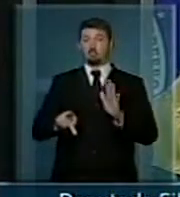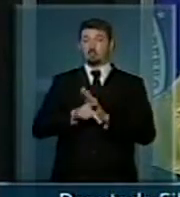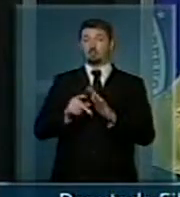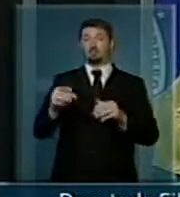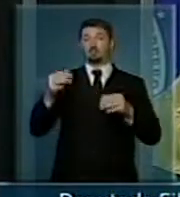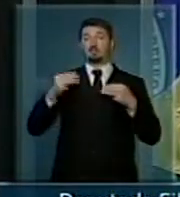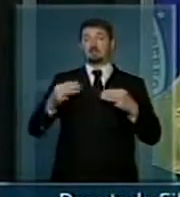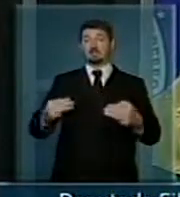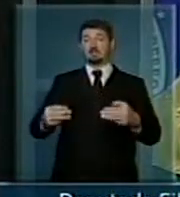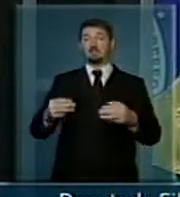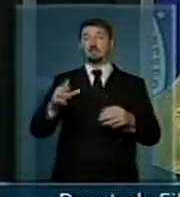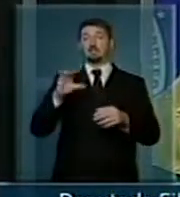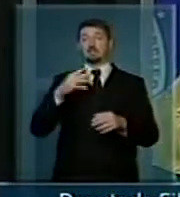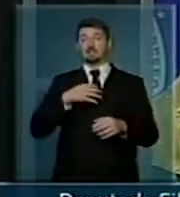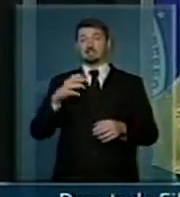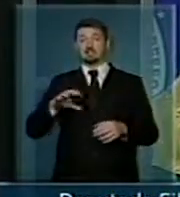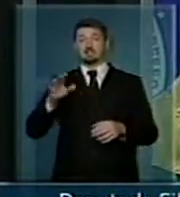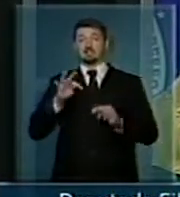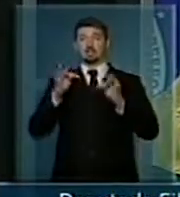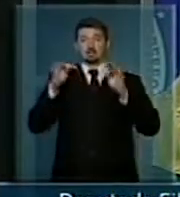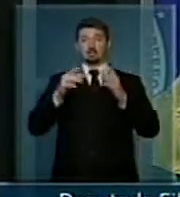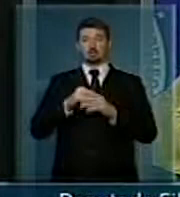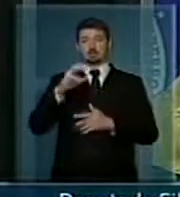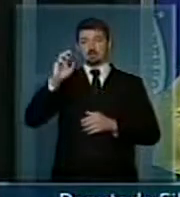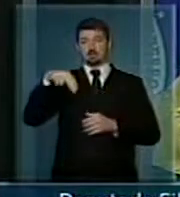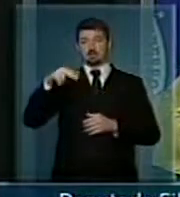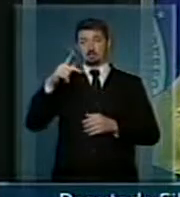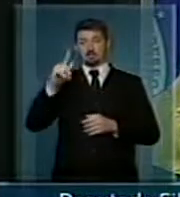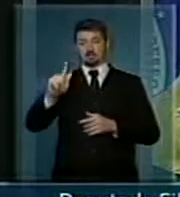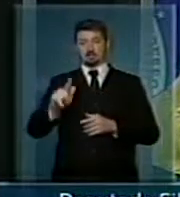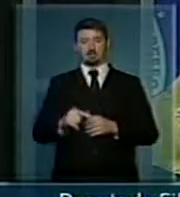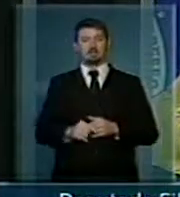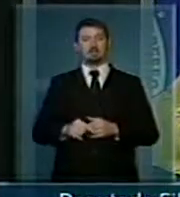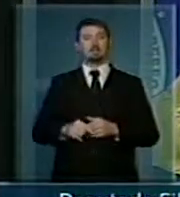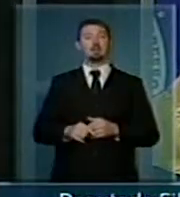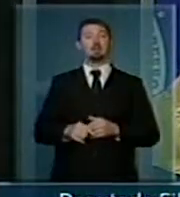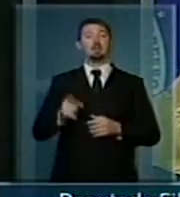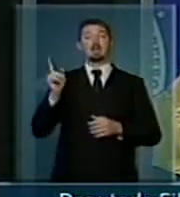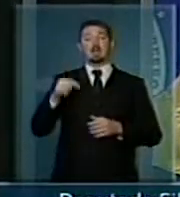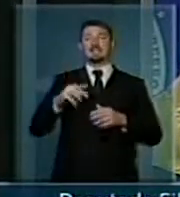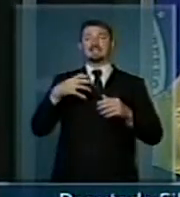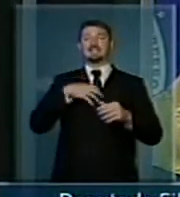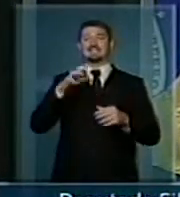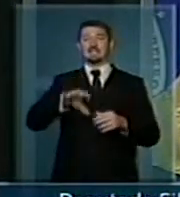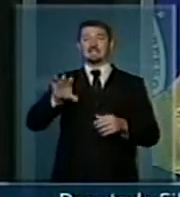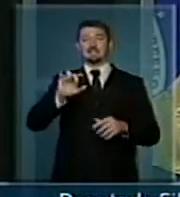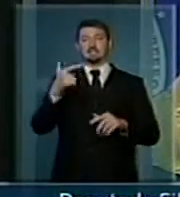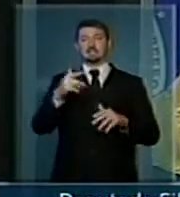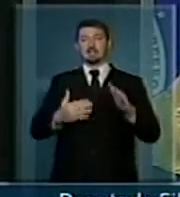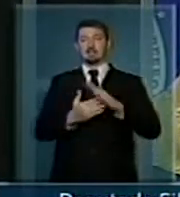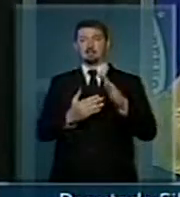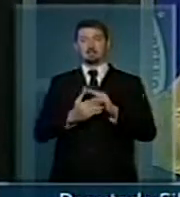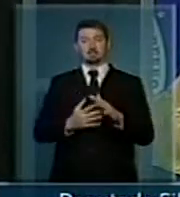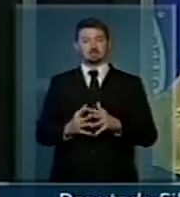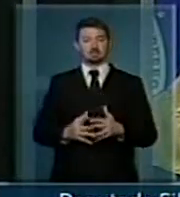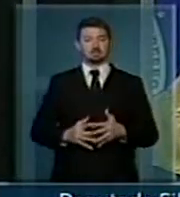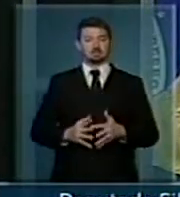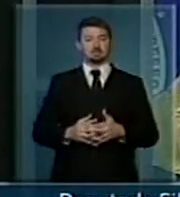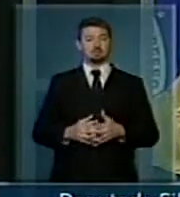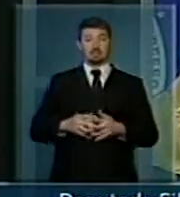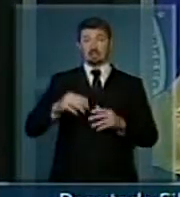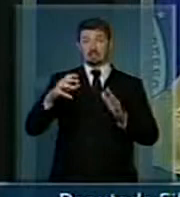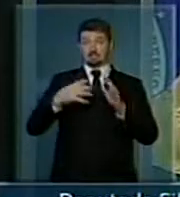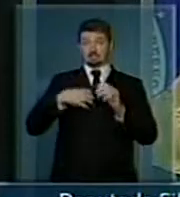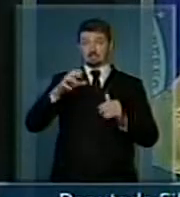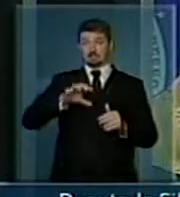Ciência e Tecnologia, CNPq. O nome do programa é Ciência Sem Fronteiras, senhor presidente. E a ciência